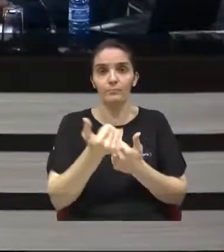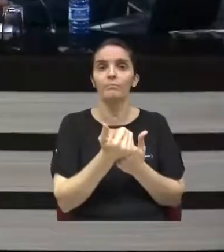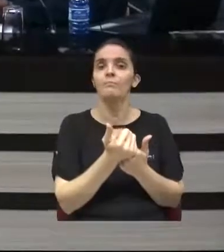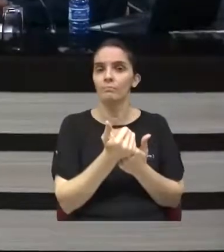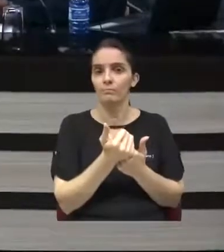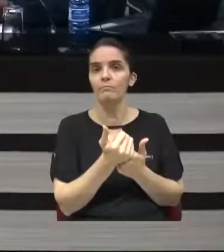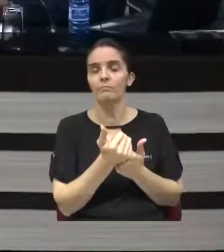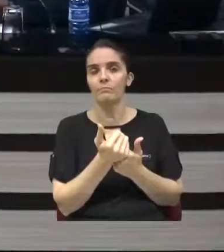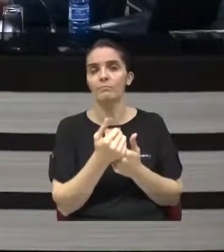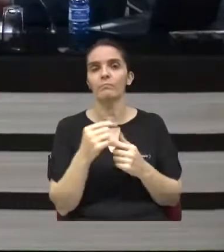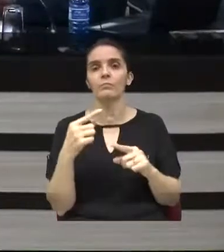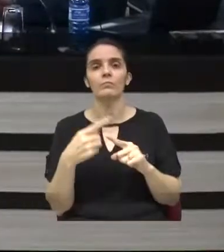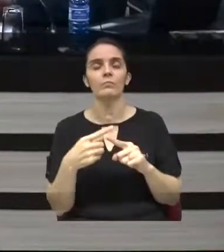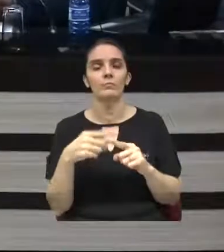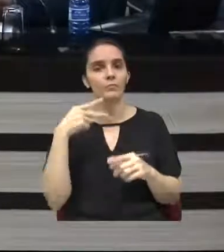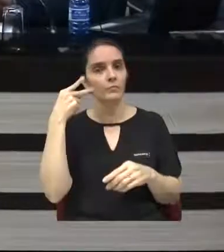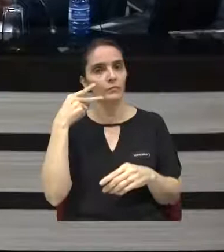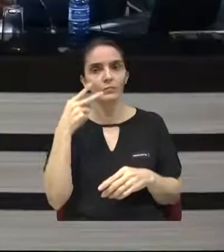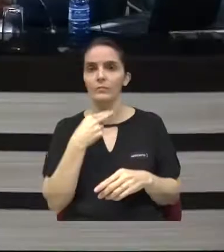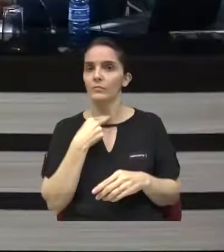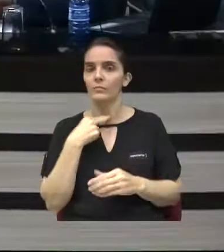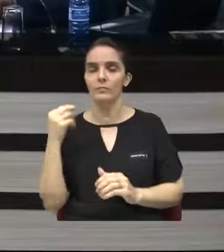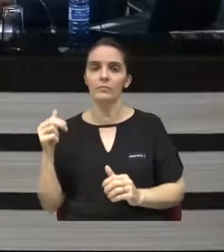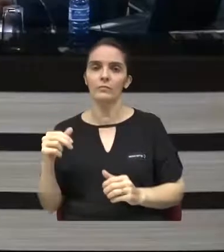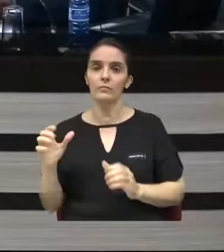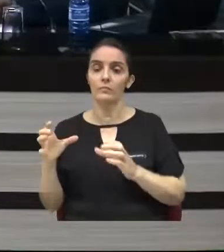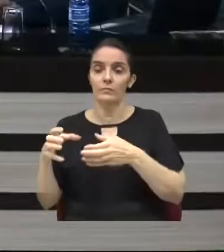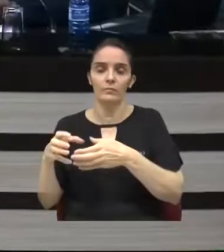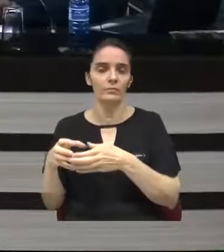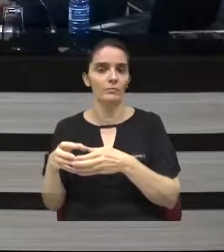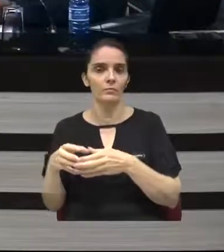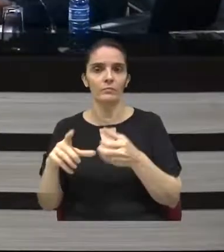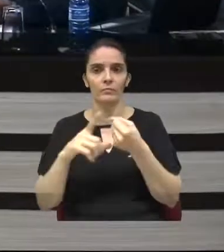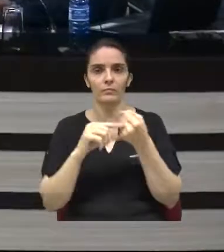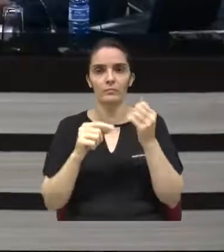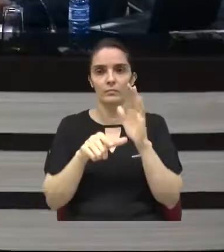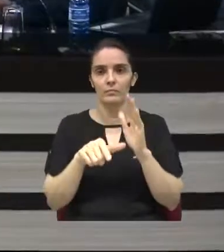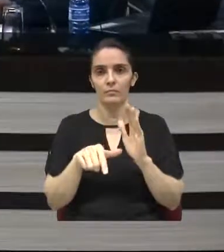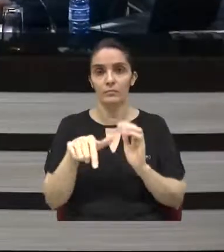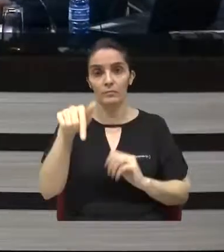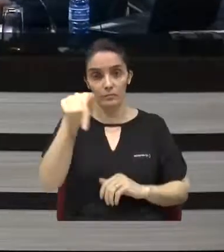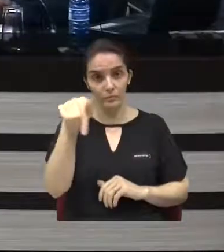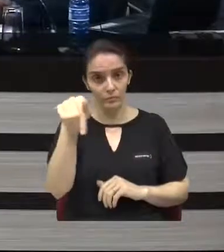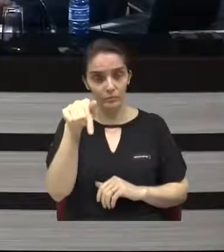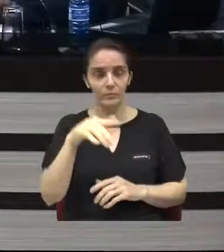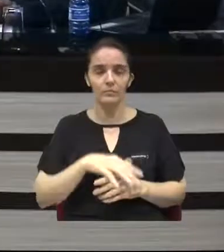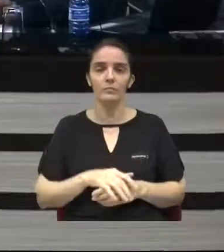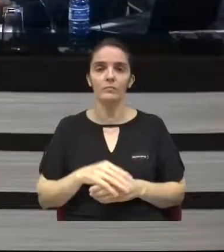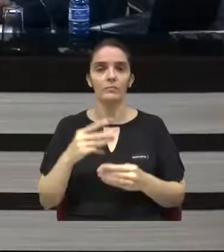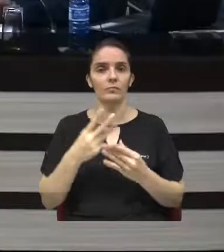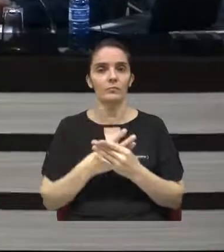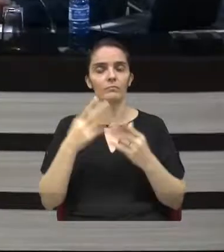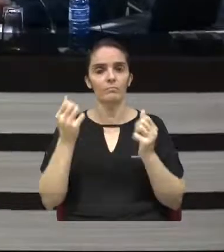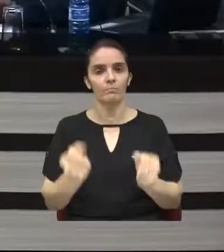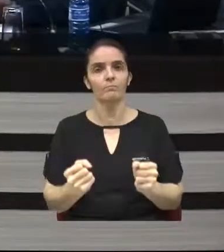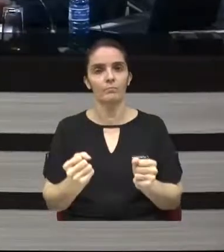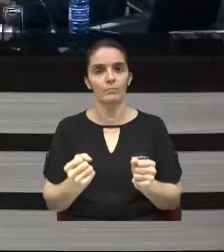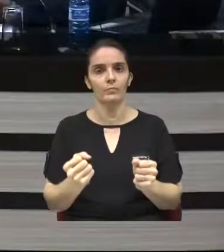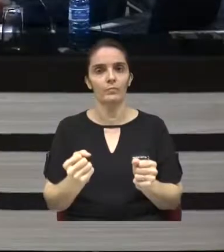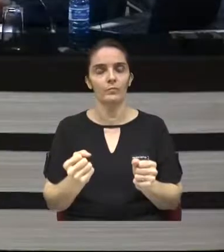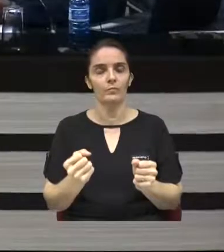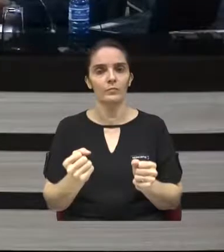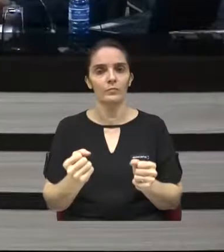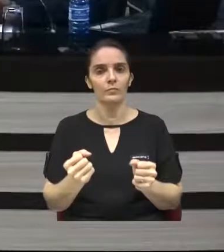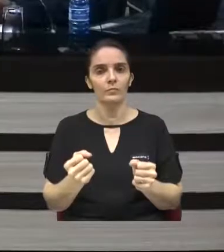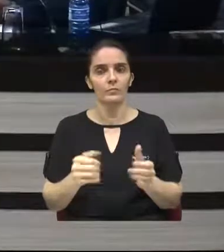qual não poderá integrar a comissão processante. Artigo 7º. A Câmara poderá cassar o mandato do vereador quando